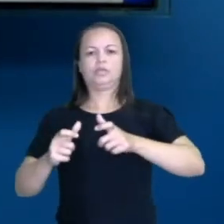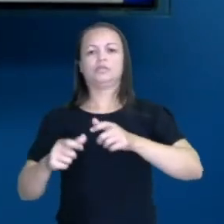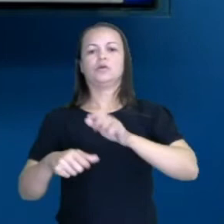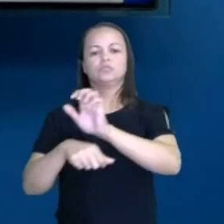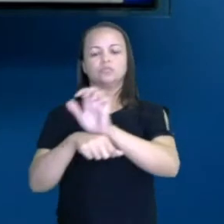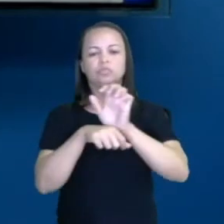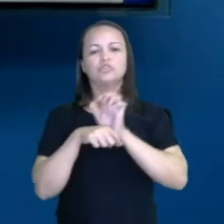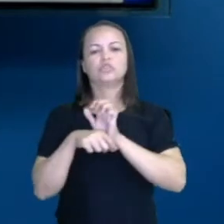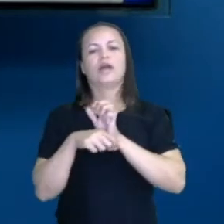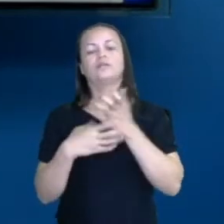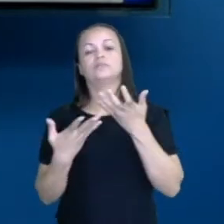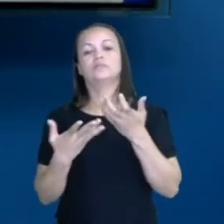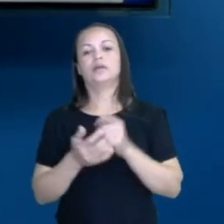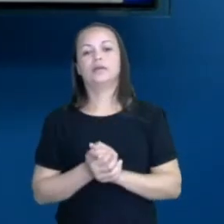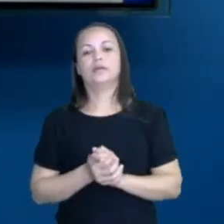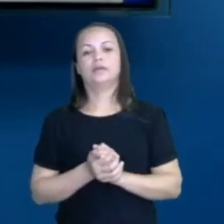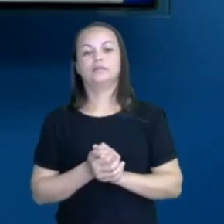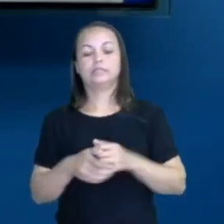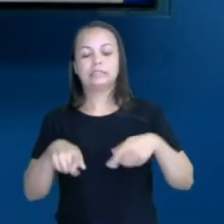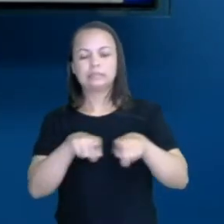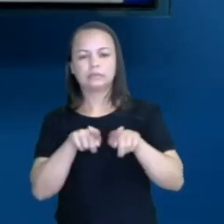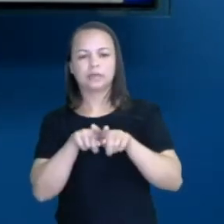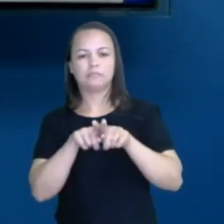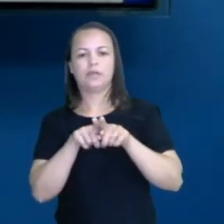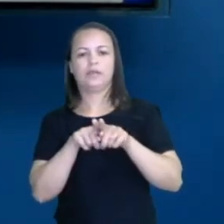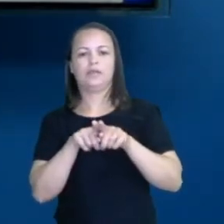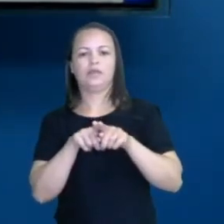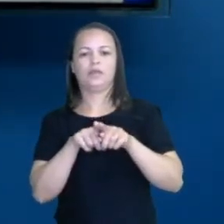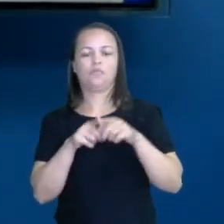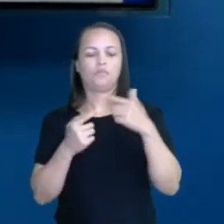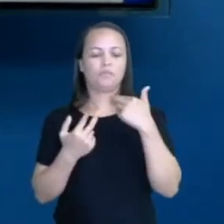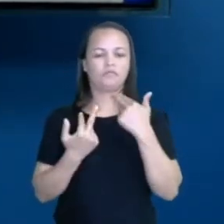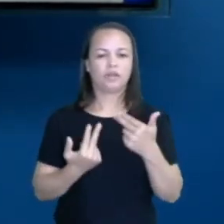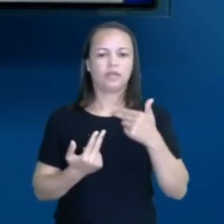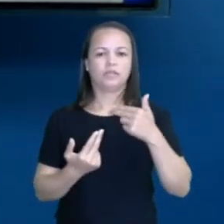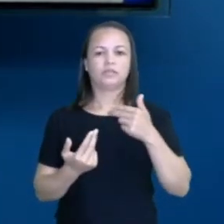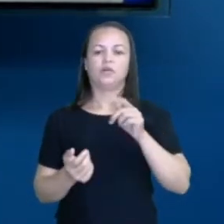geográfica, também é um exemplo de variação geográfica.